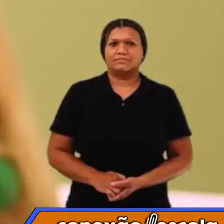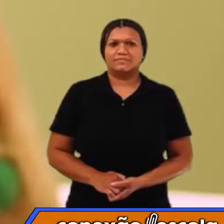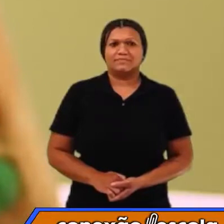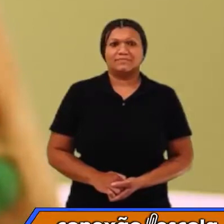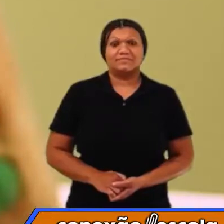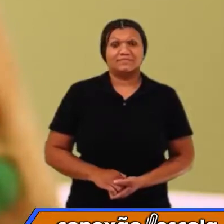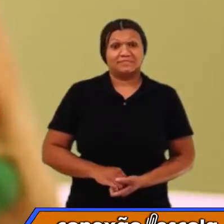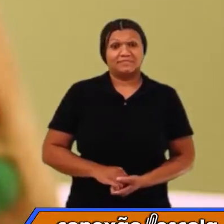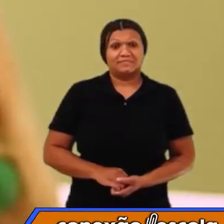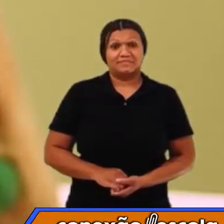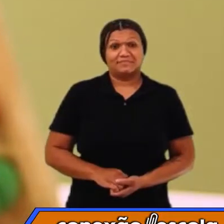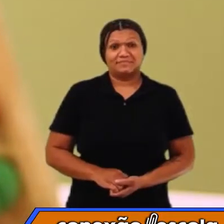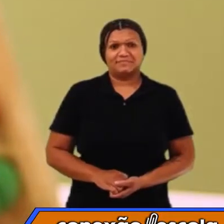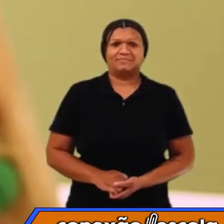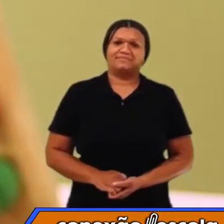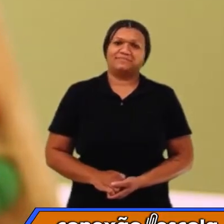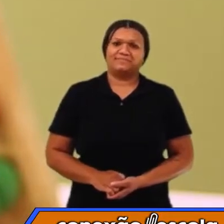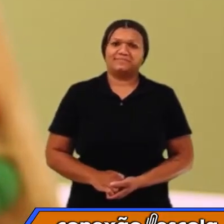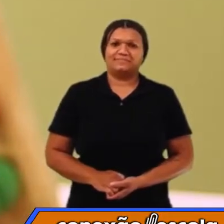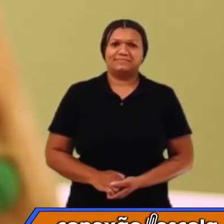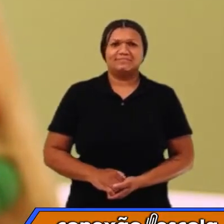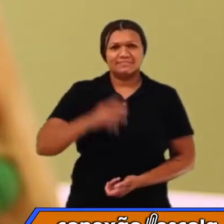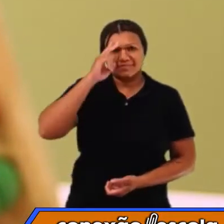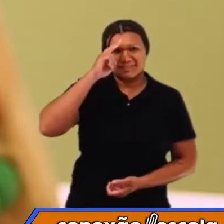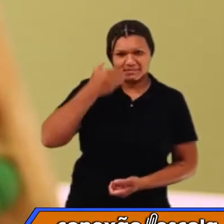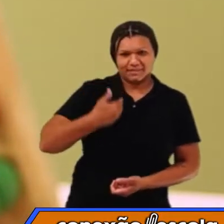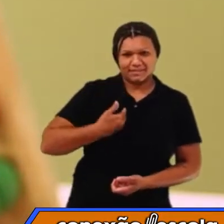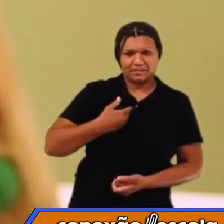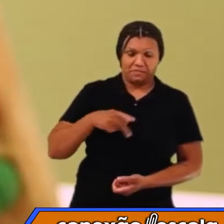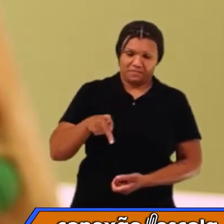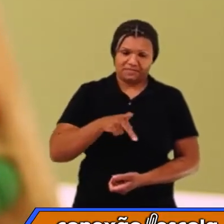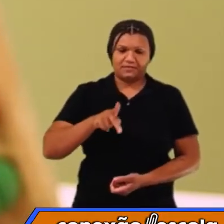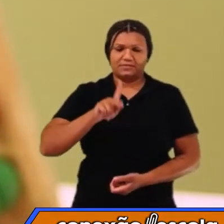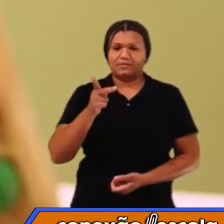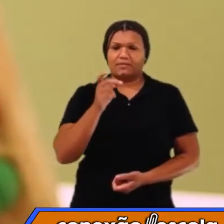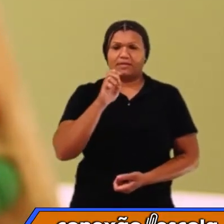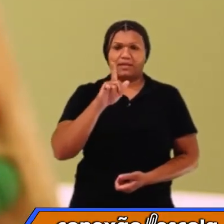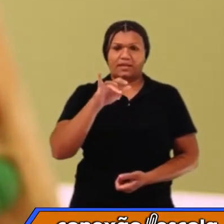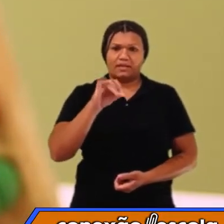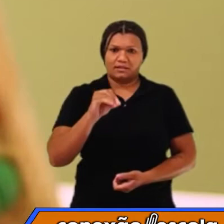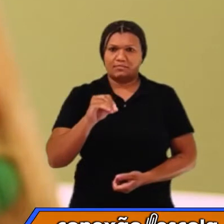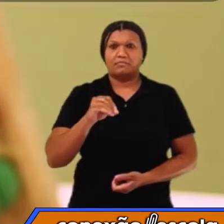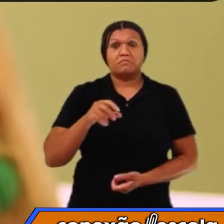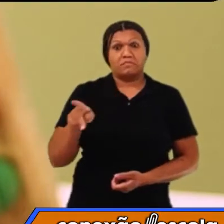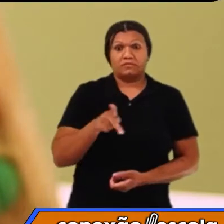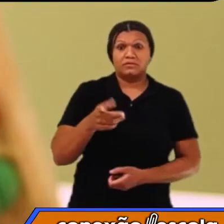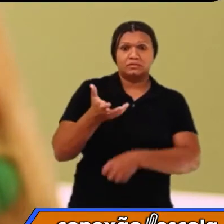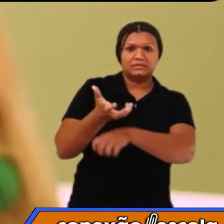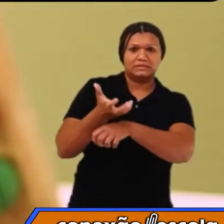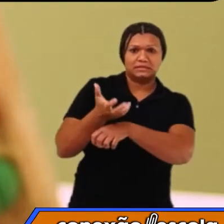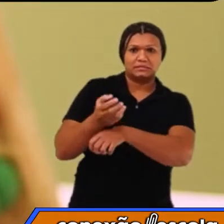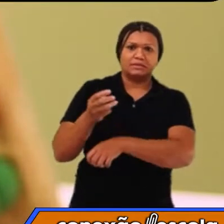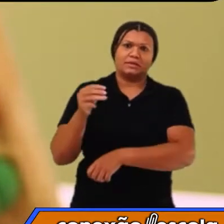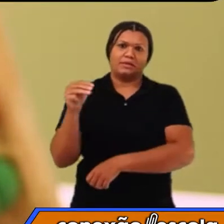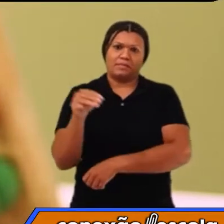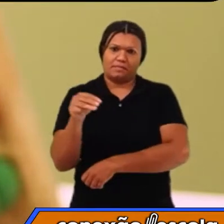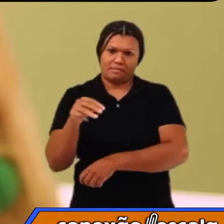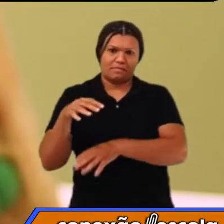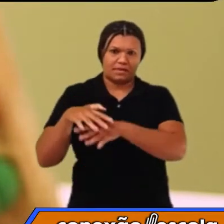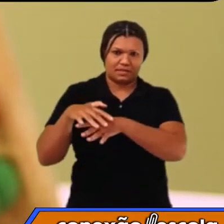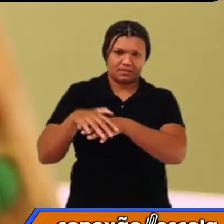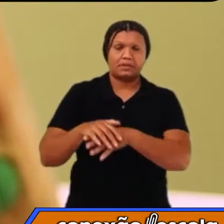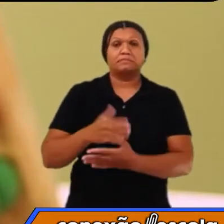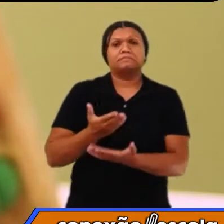gente tudo bem lembra de mim professor Hélio Roberto da Rocha professor de matemática não há